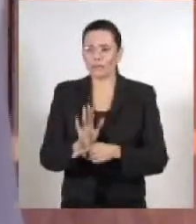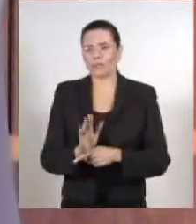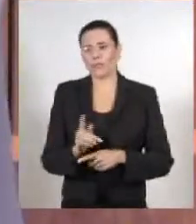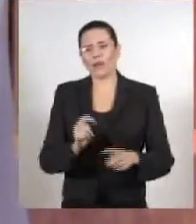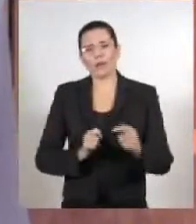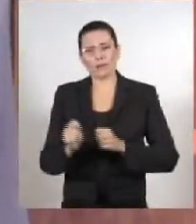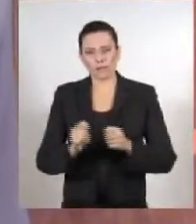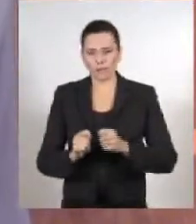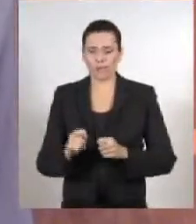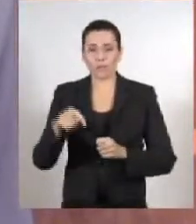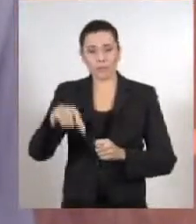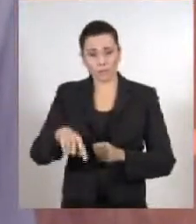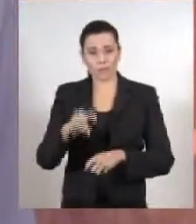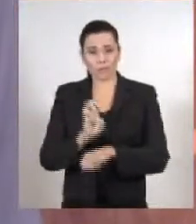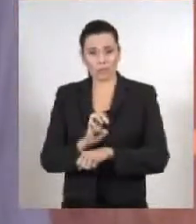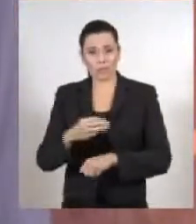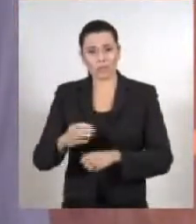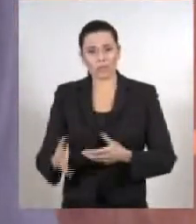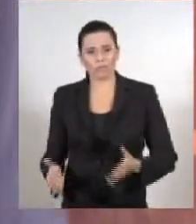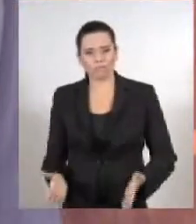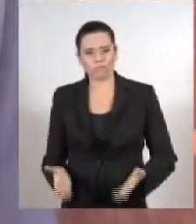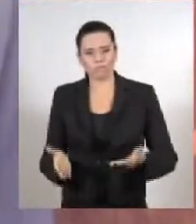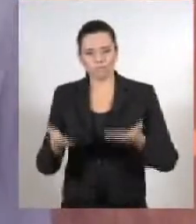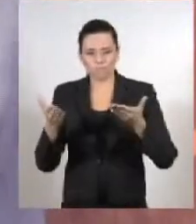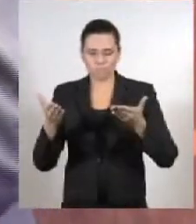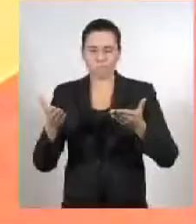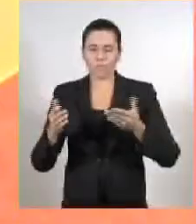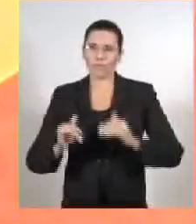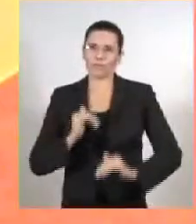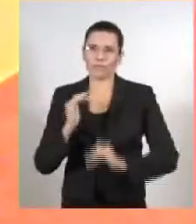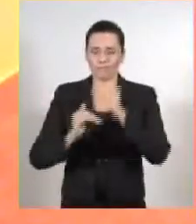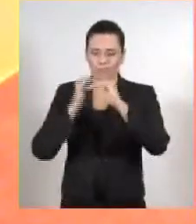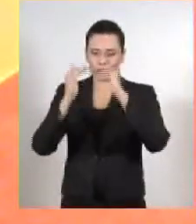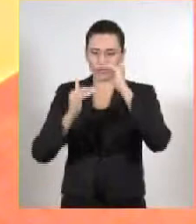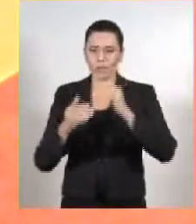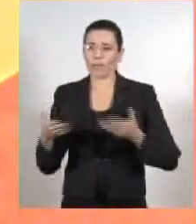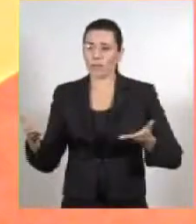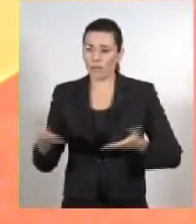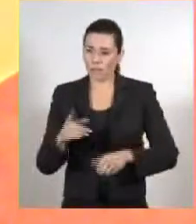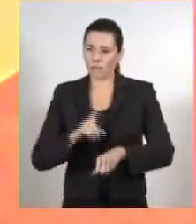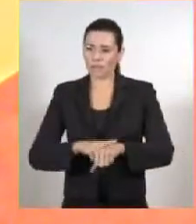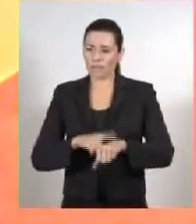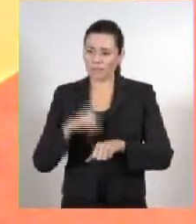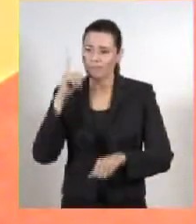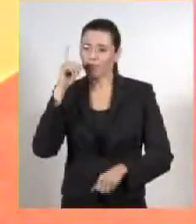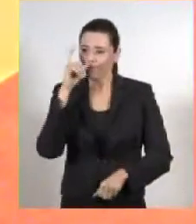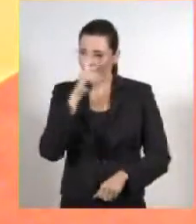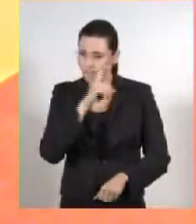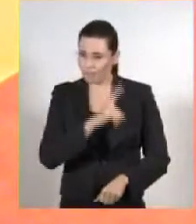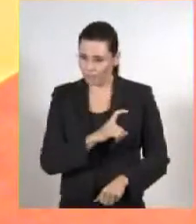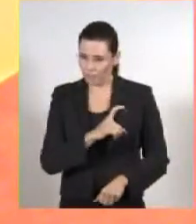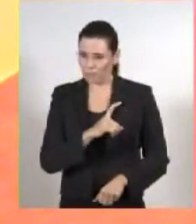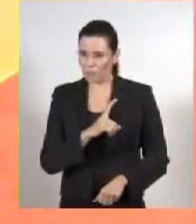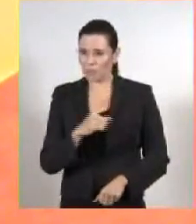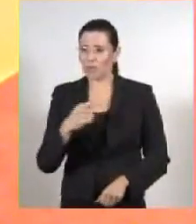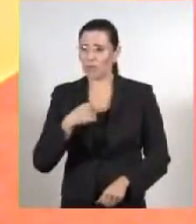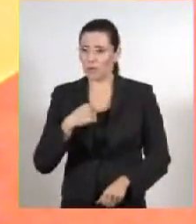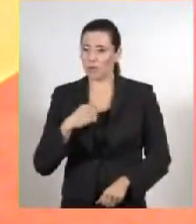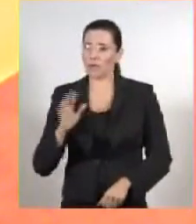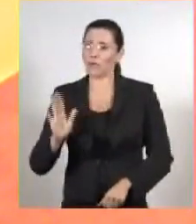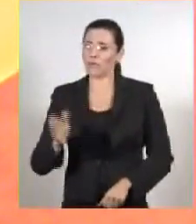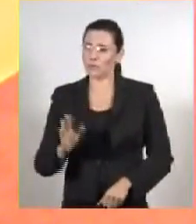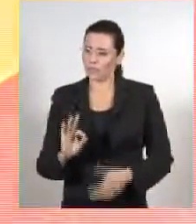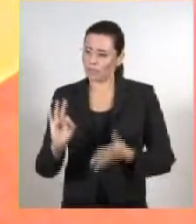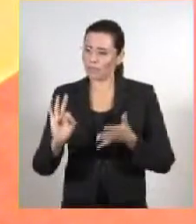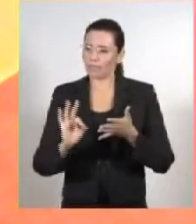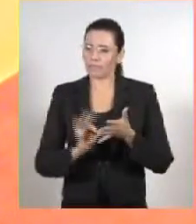aquecimento da economia e mais no momento como esse, no momento de crise, que aqui inclusive já me inscrevi, eu quero fazer esse